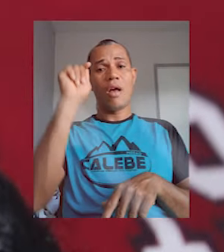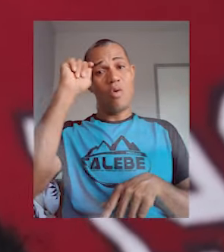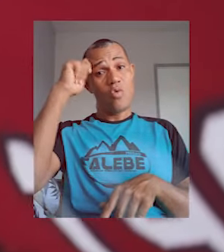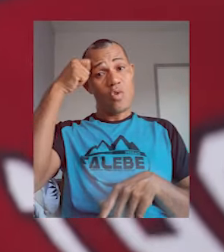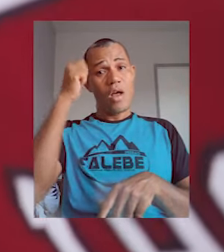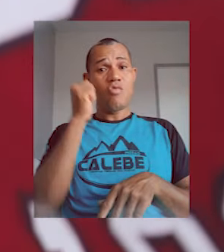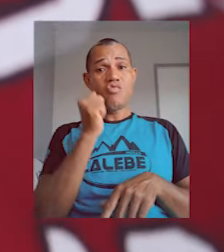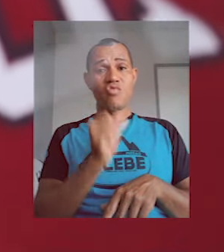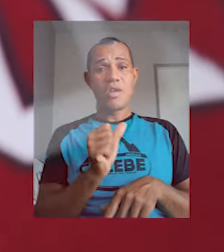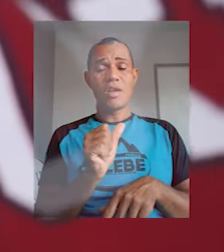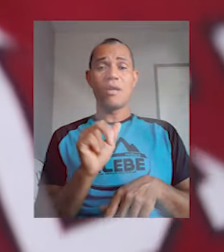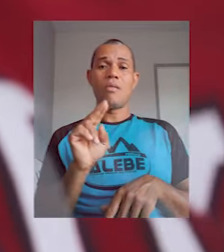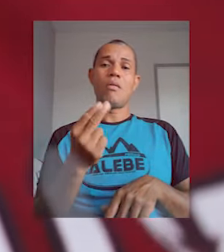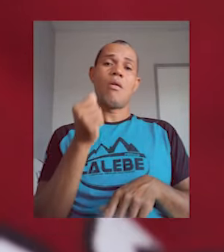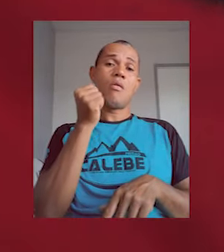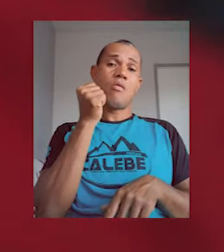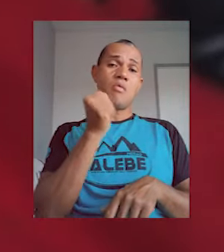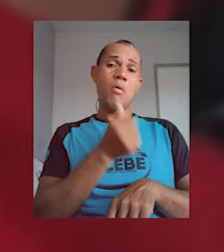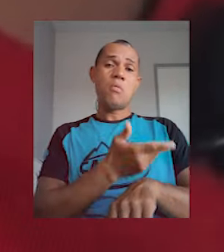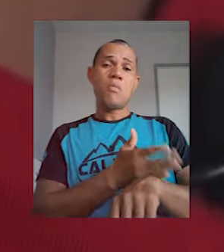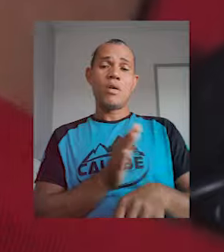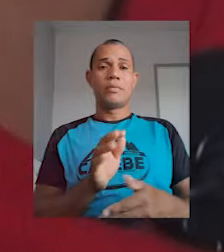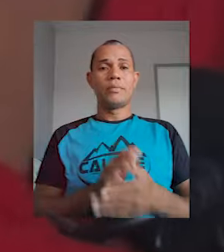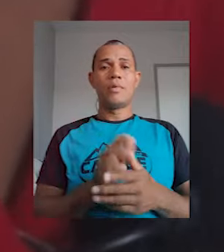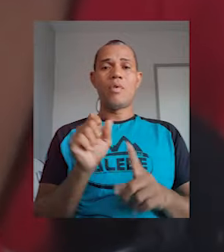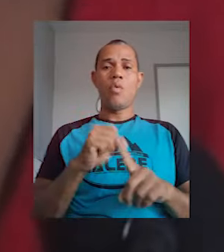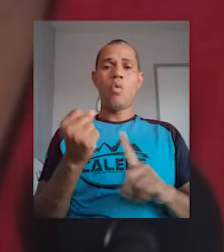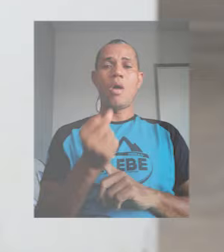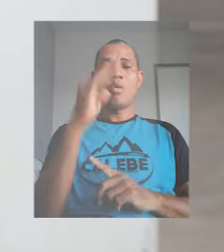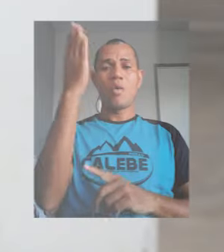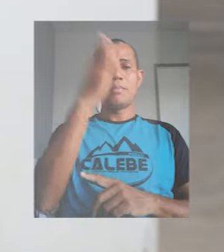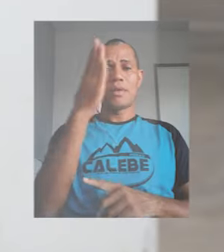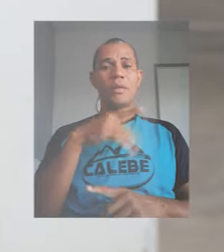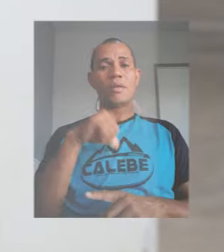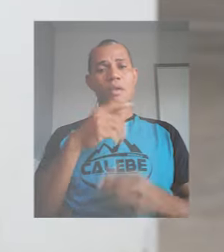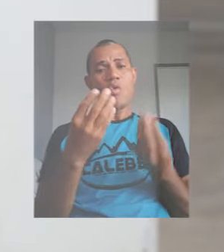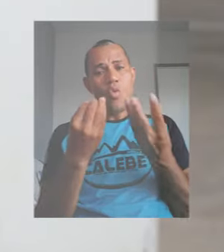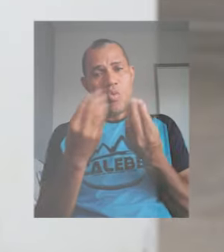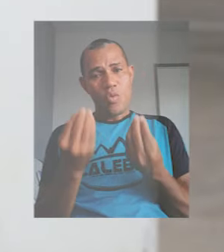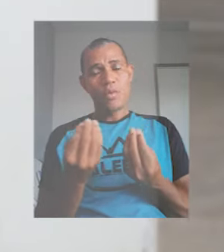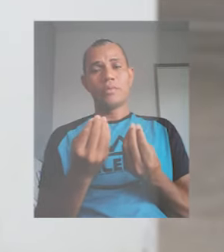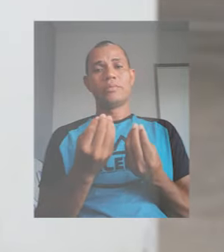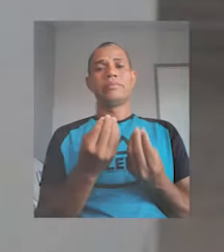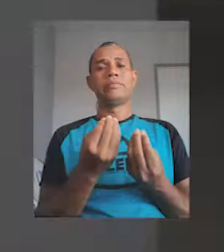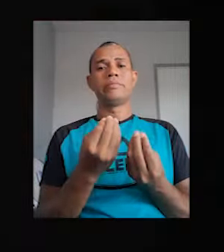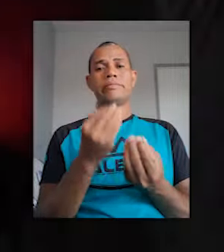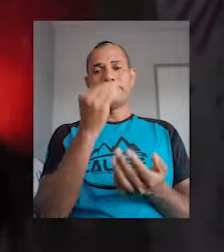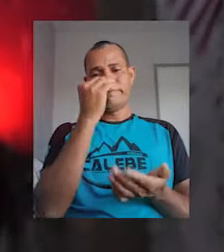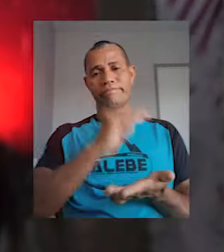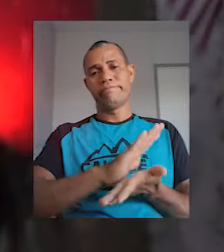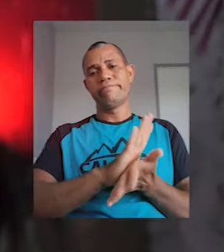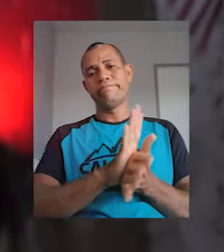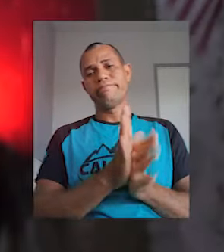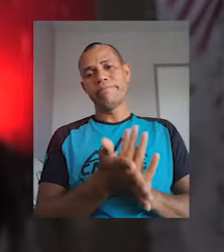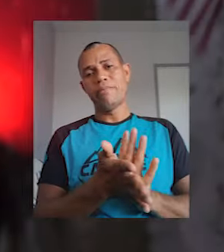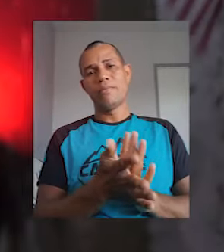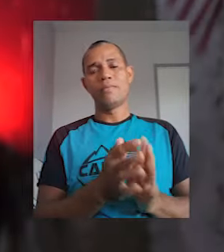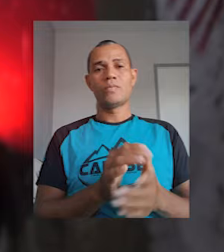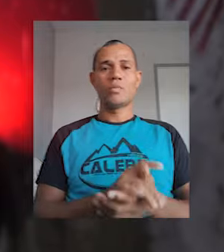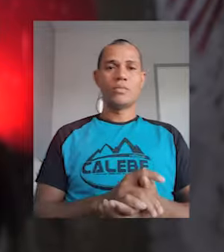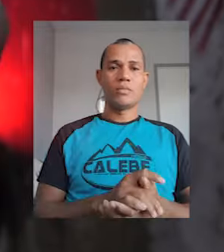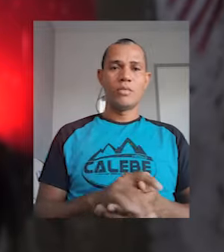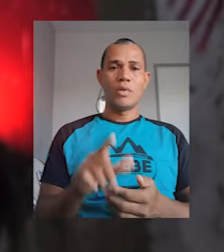assim, porque as relações do nosso país ainda são racializadas. Por que esse